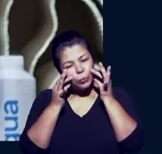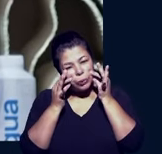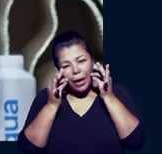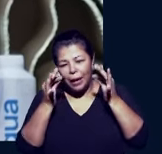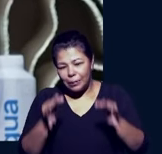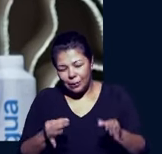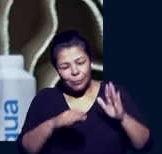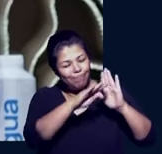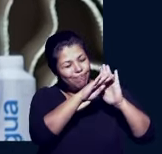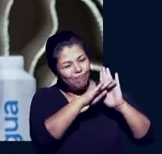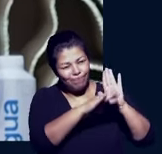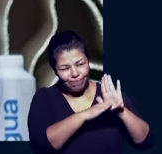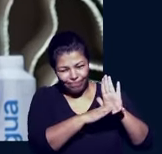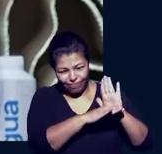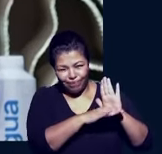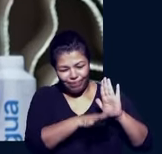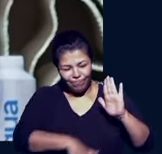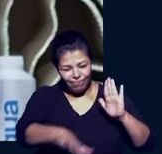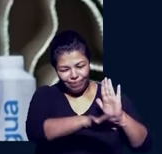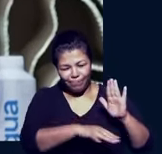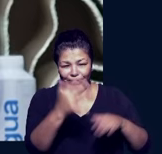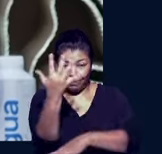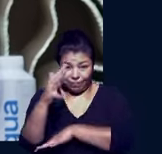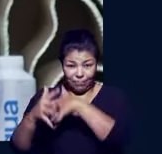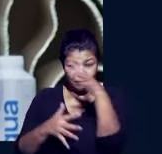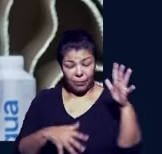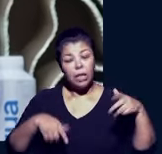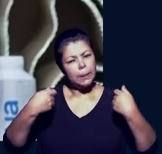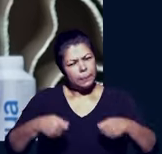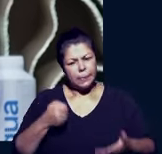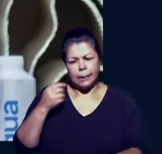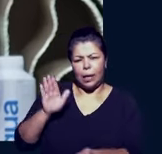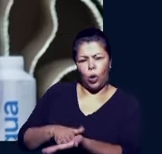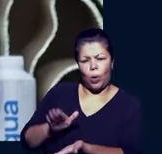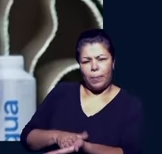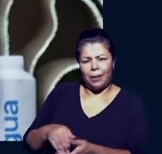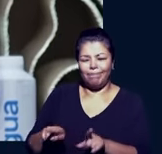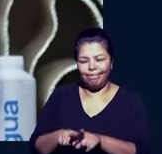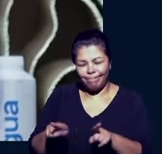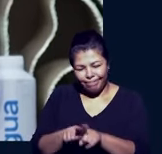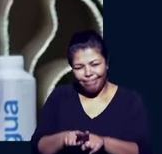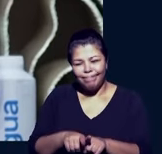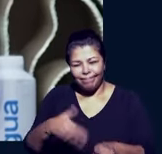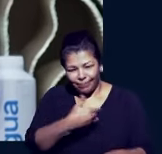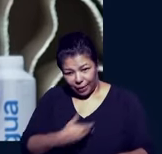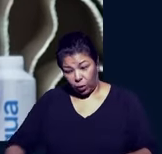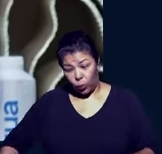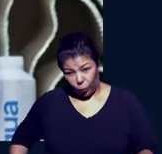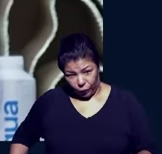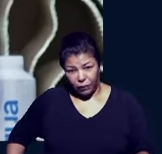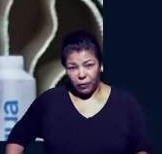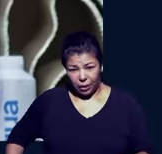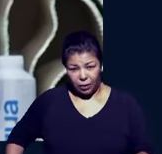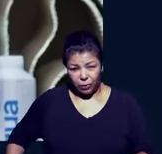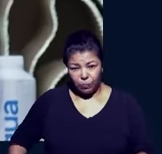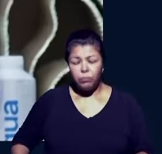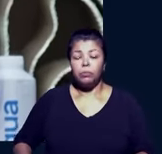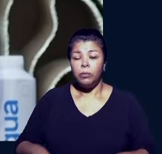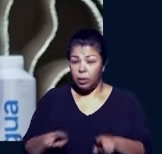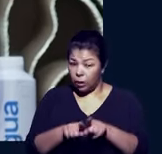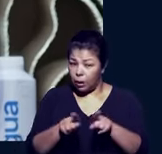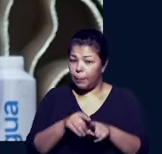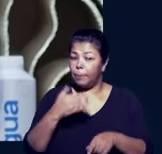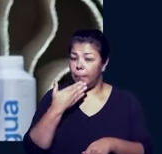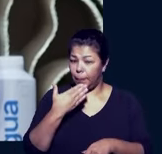protagonismo e cobrar cobrar das instituições públicas os seus compromissos e entregas e fazer um chamamento ao mercado